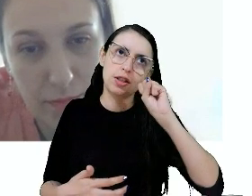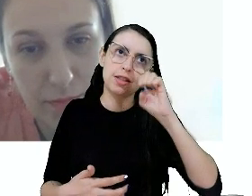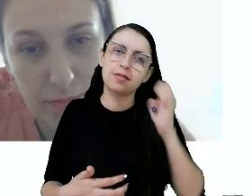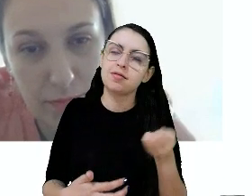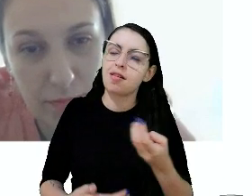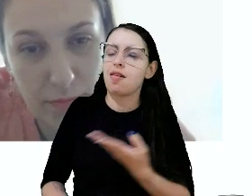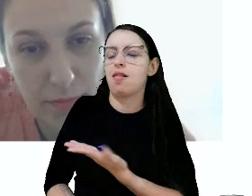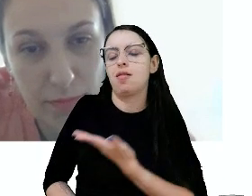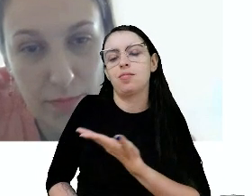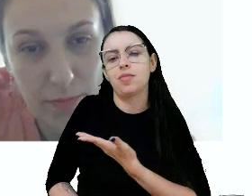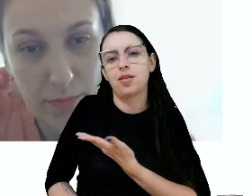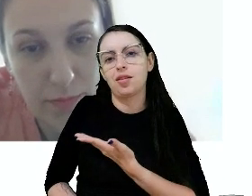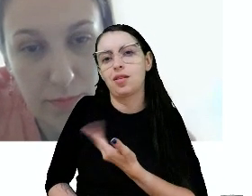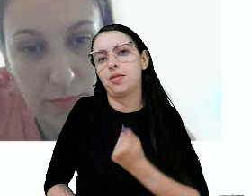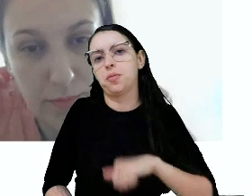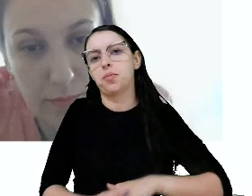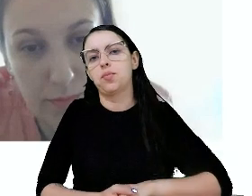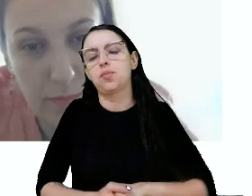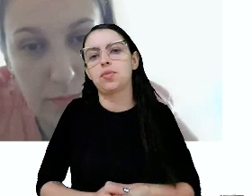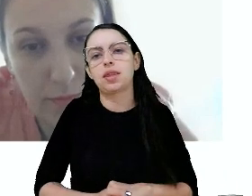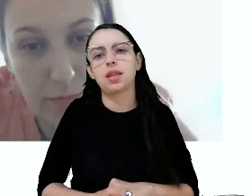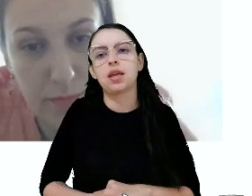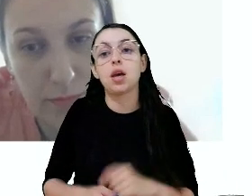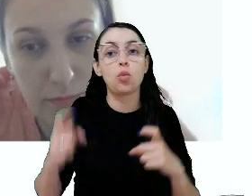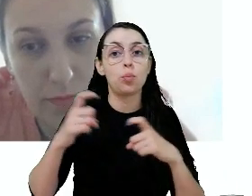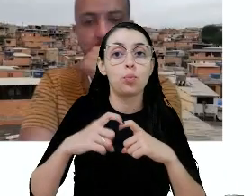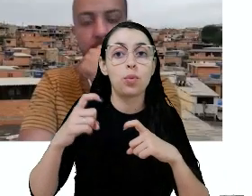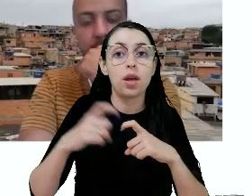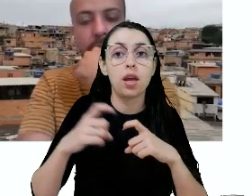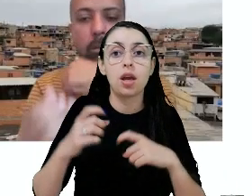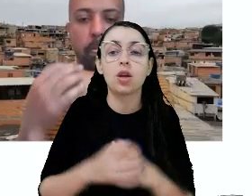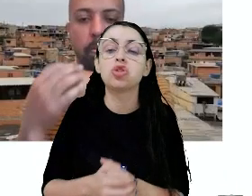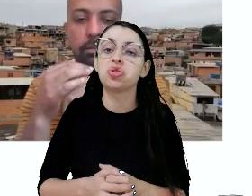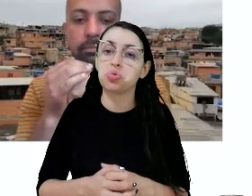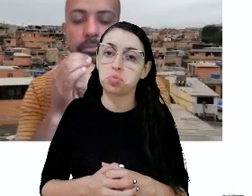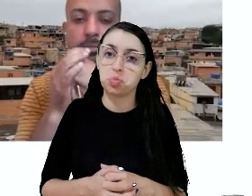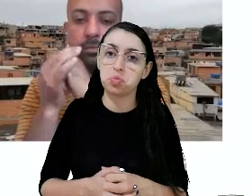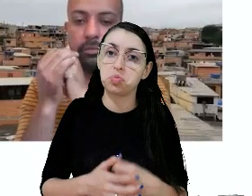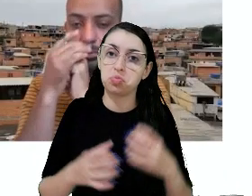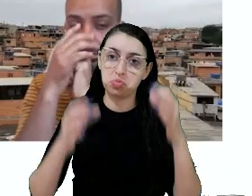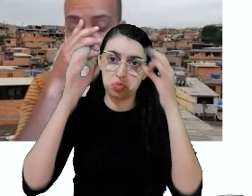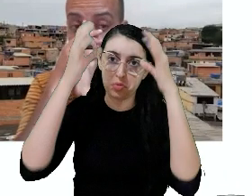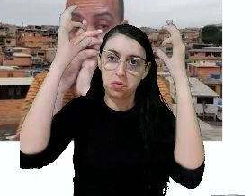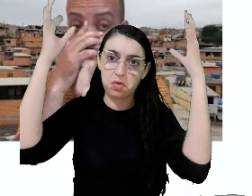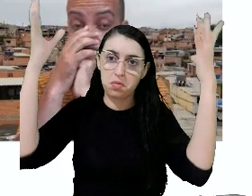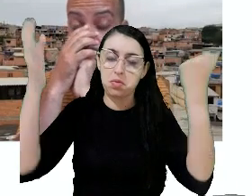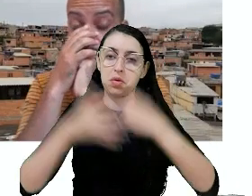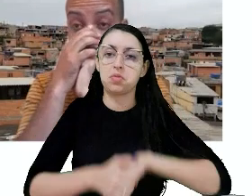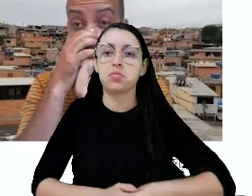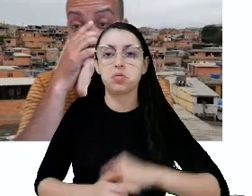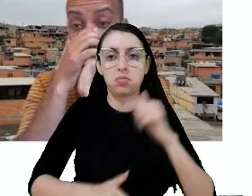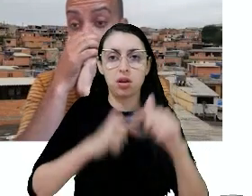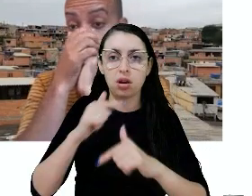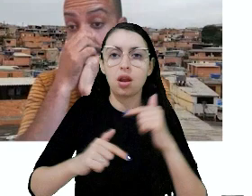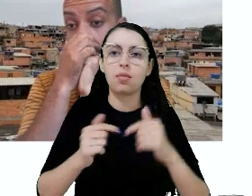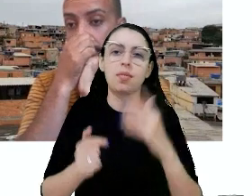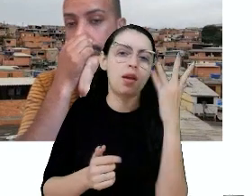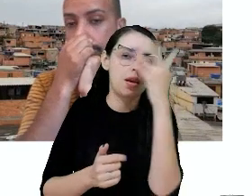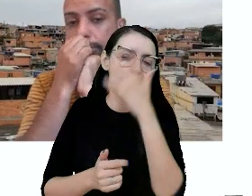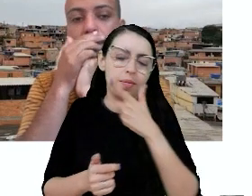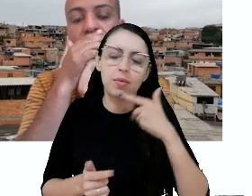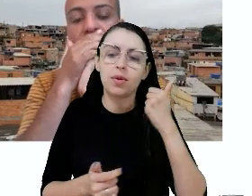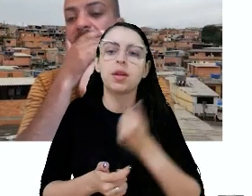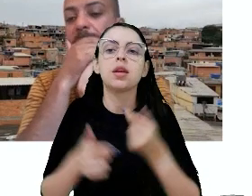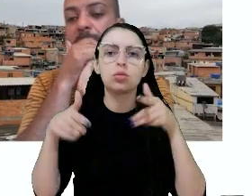um amigo querido, um cardiologista renomado, que tem um trabalho muito,